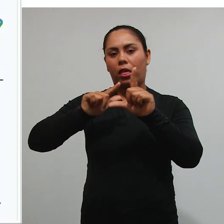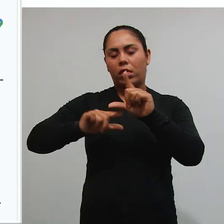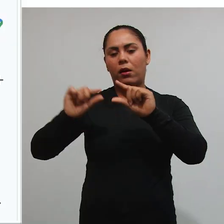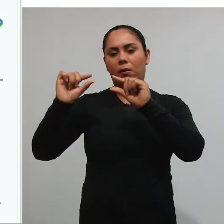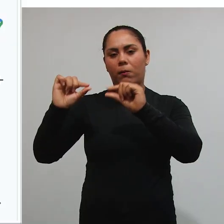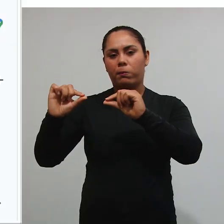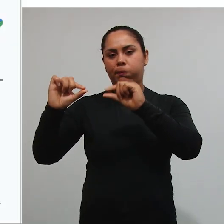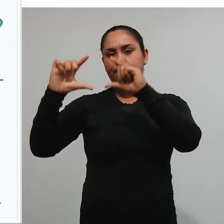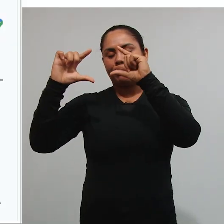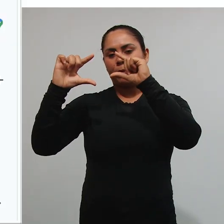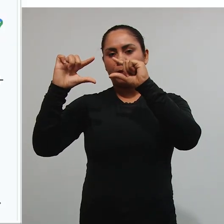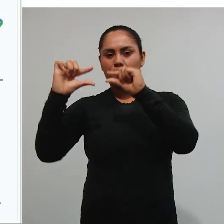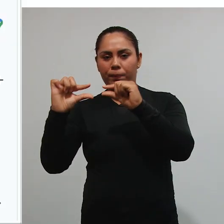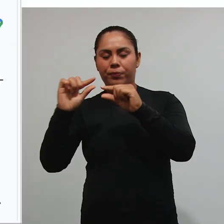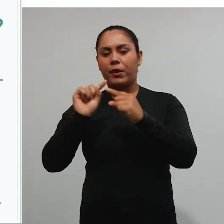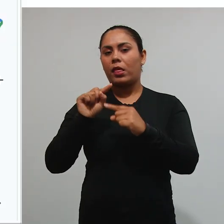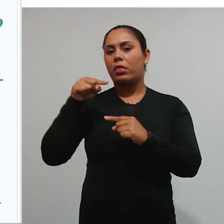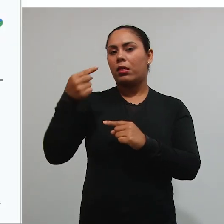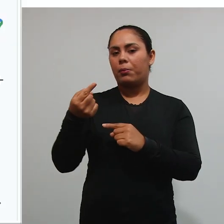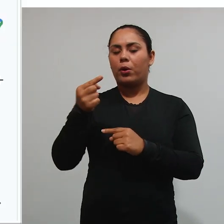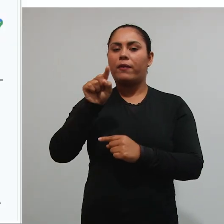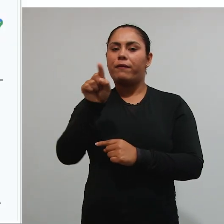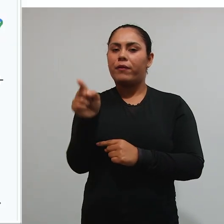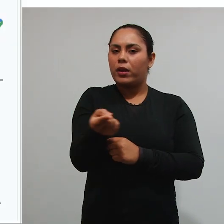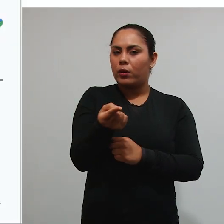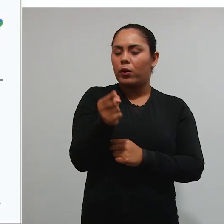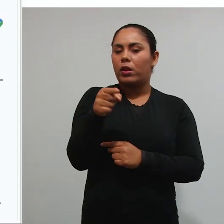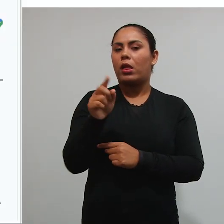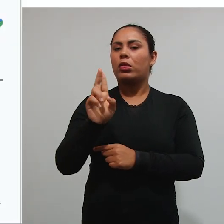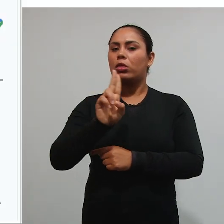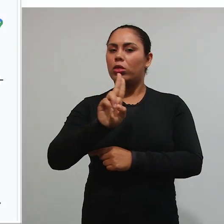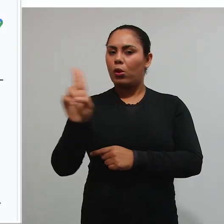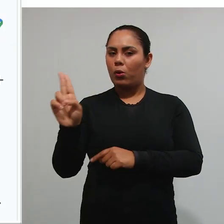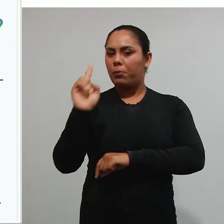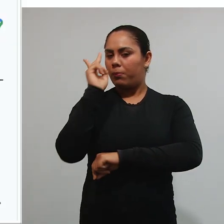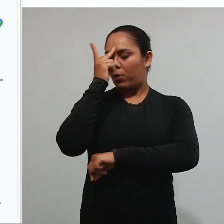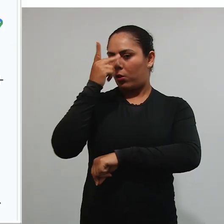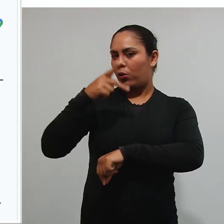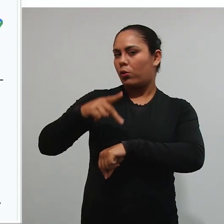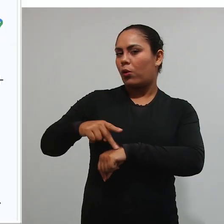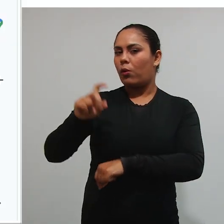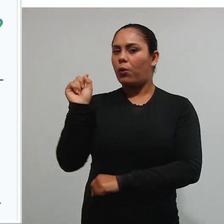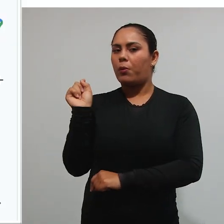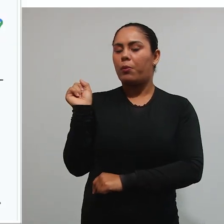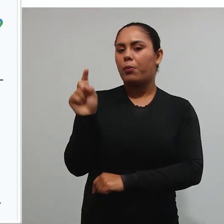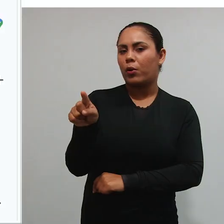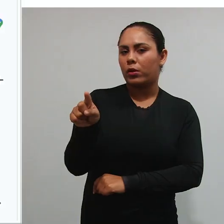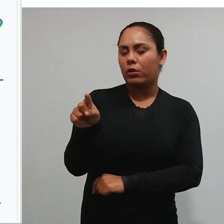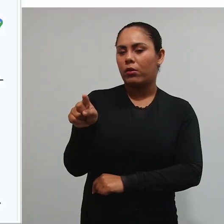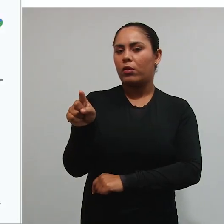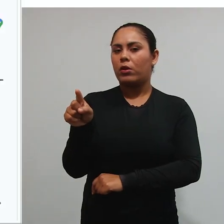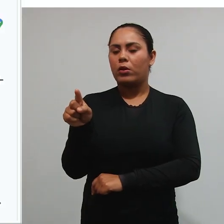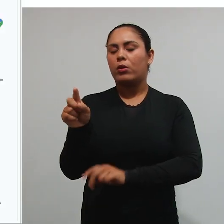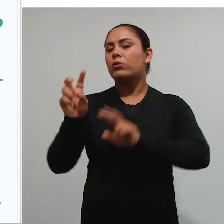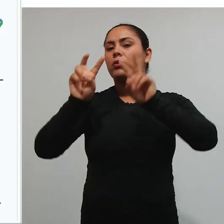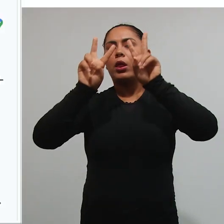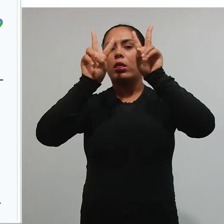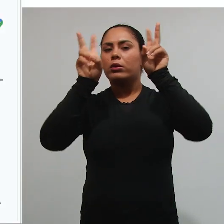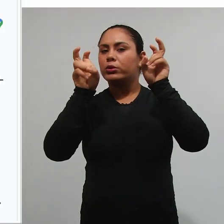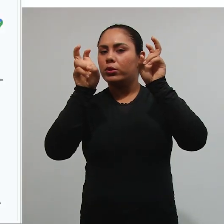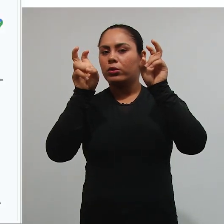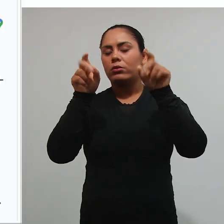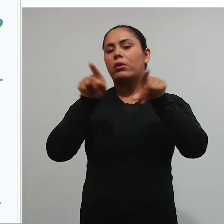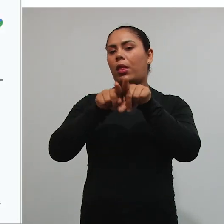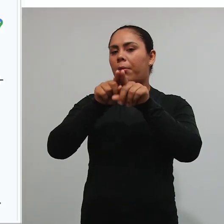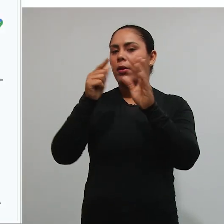maiúsculas, tudo em maiúsculo. Depois, vírgula, o nome do autor, ponto. O título da